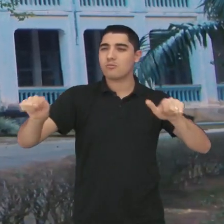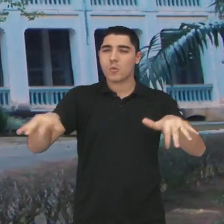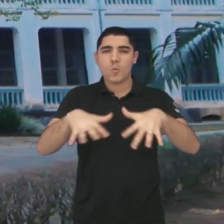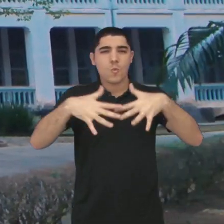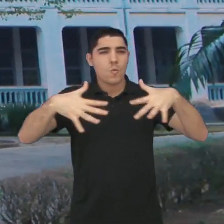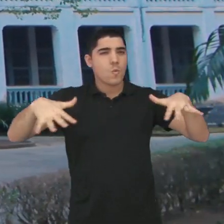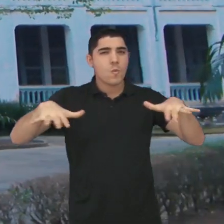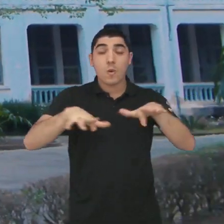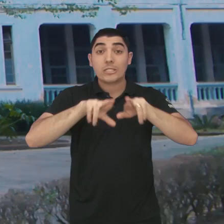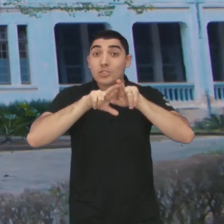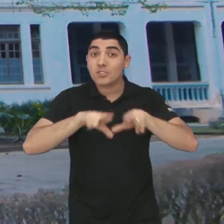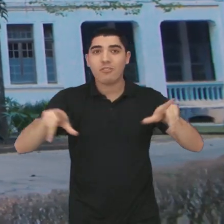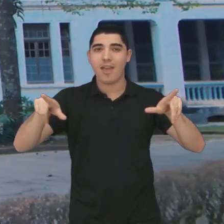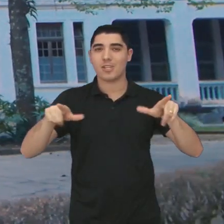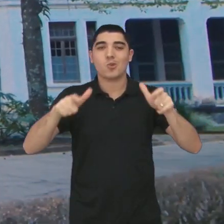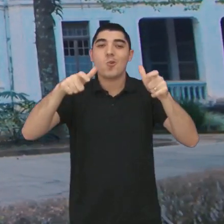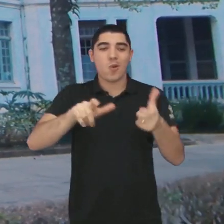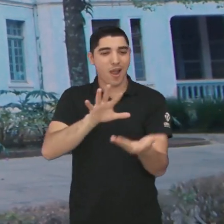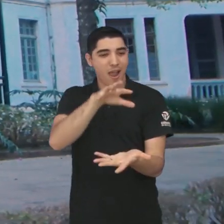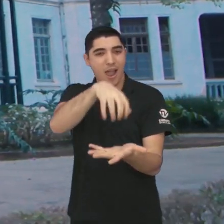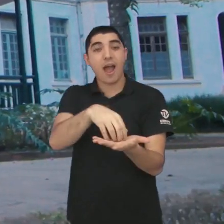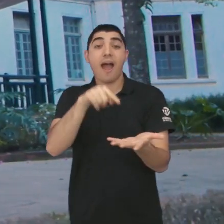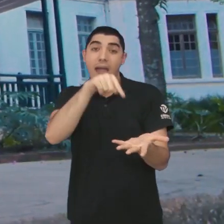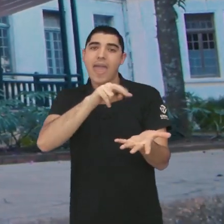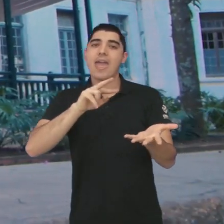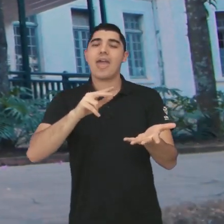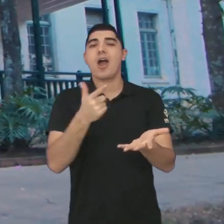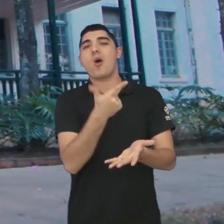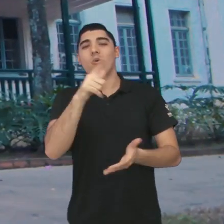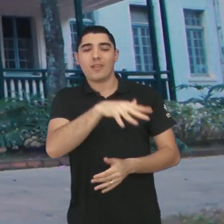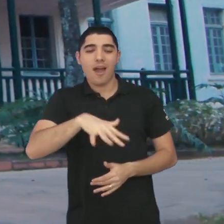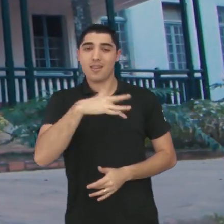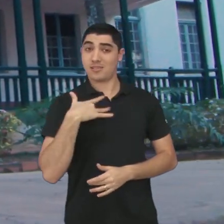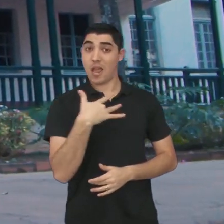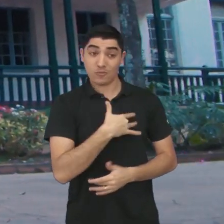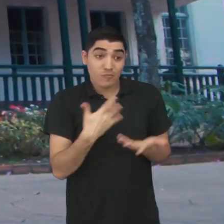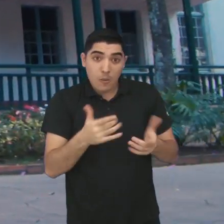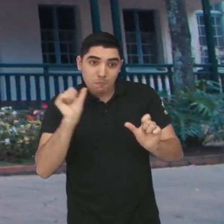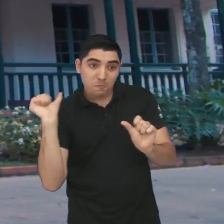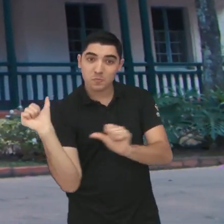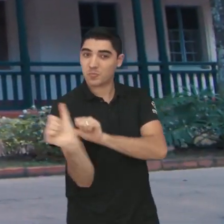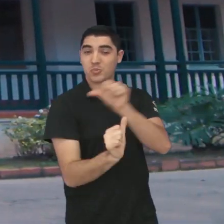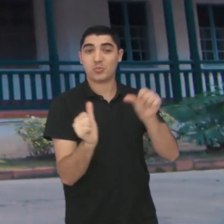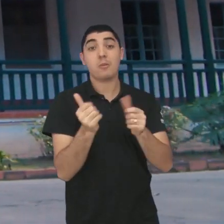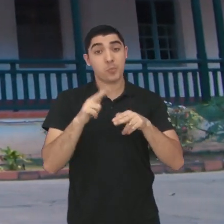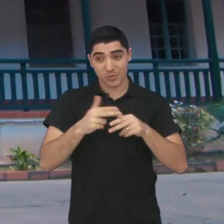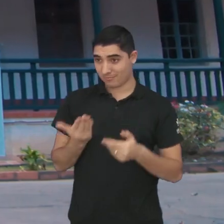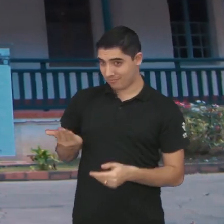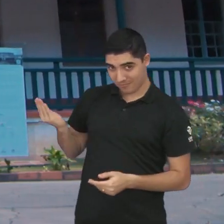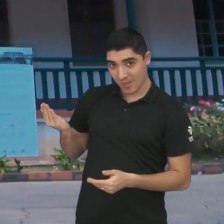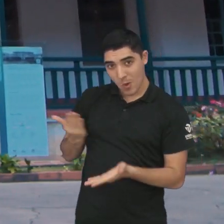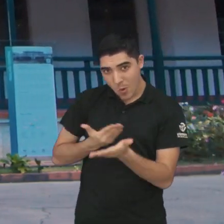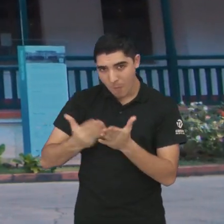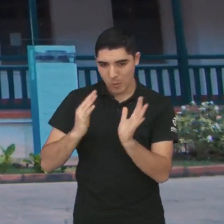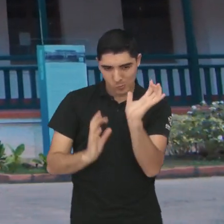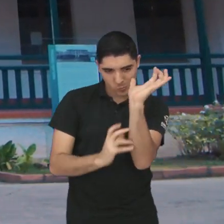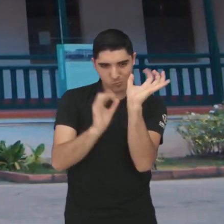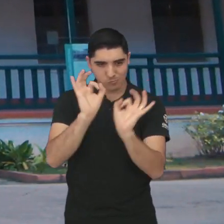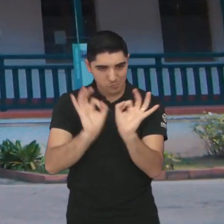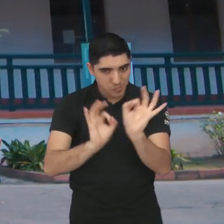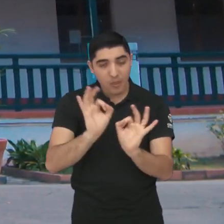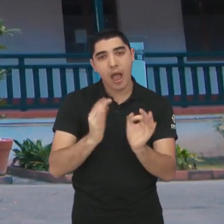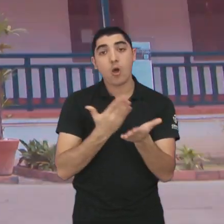sanare, cura. Os sanatórios, eles mudaram a arquitetura hospitalar, eles eram claros e tinham varanda,